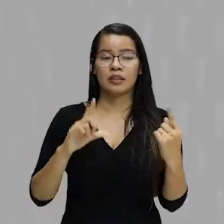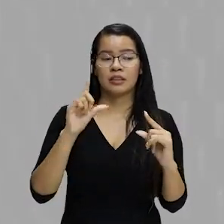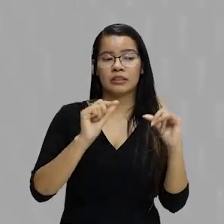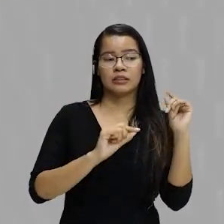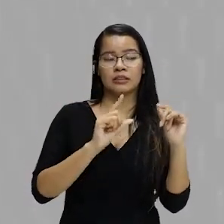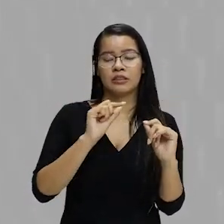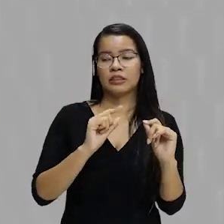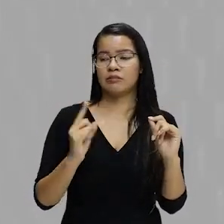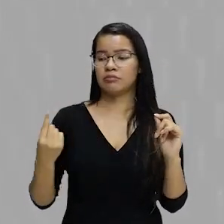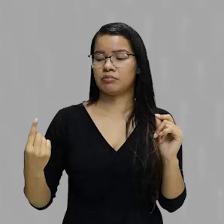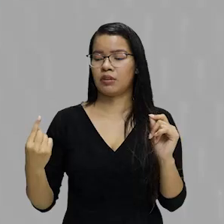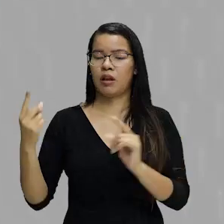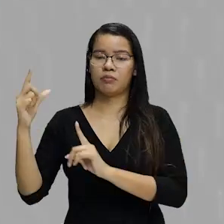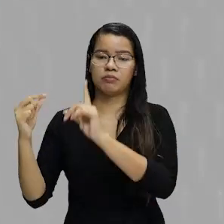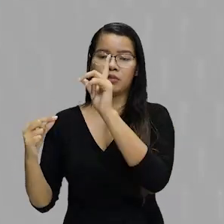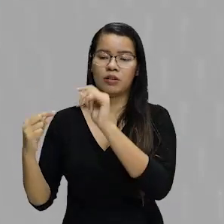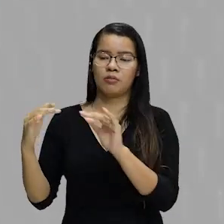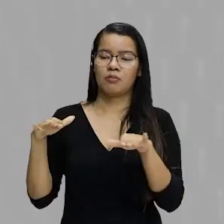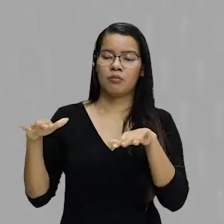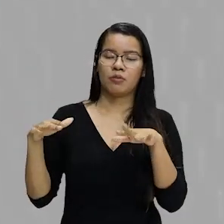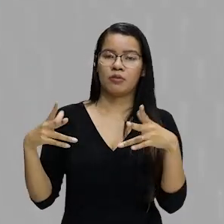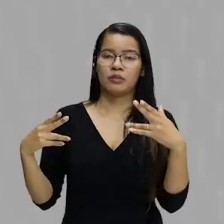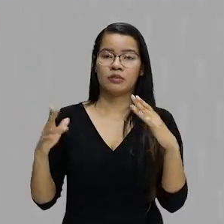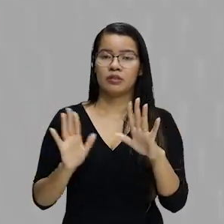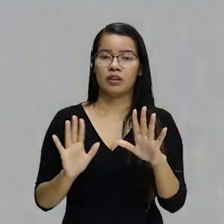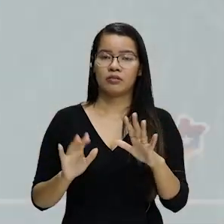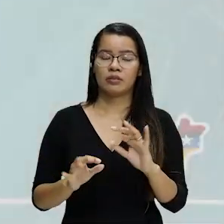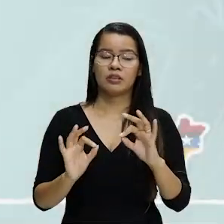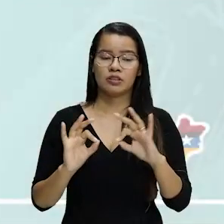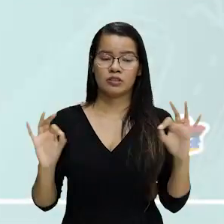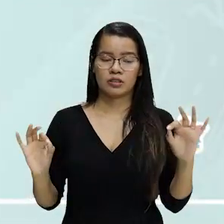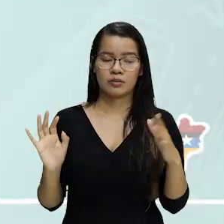não, elas sempre mantém ali as mesmas distâncias.